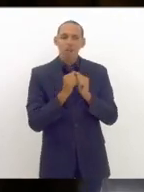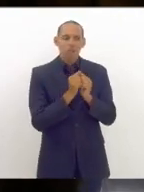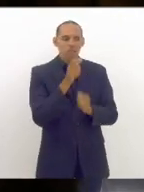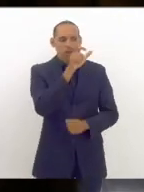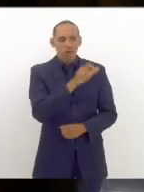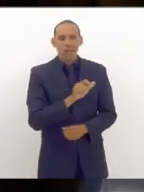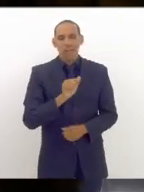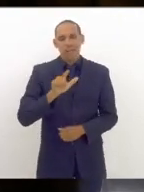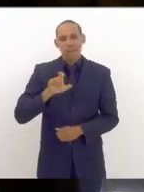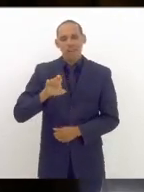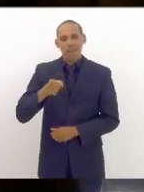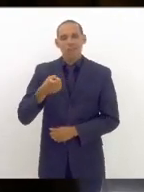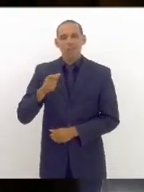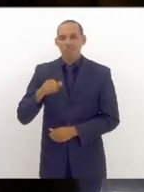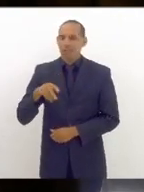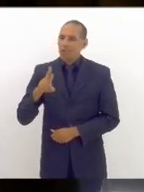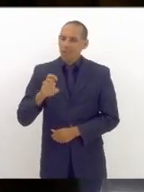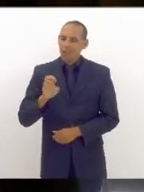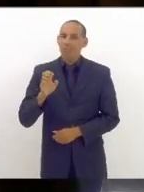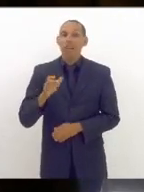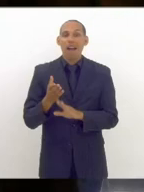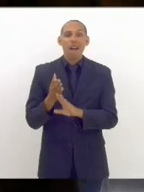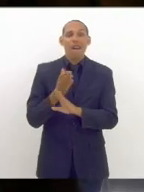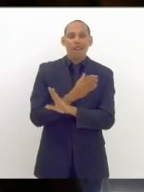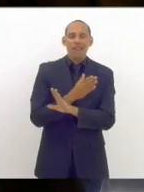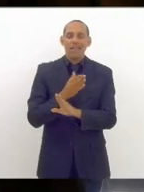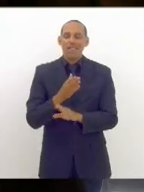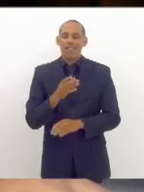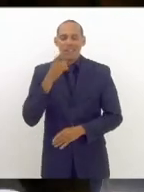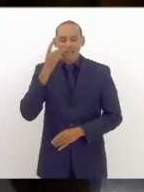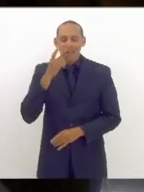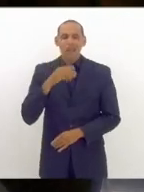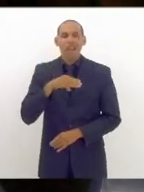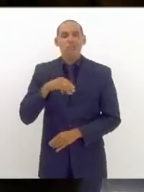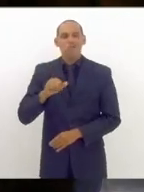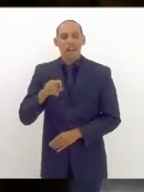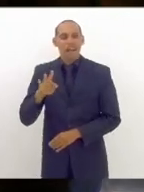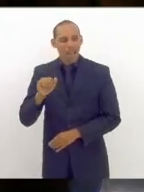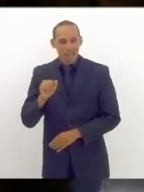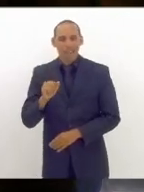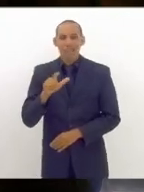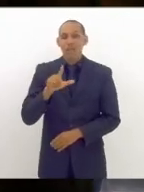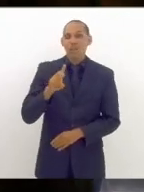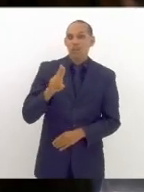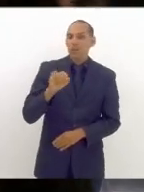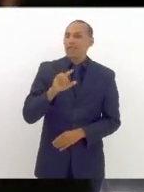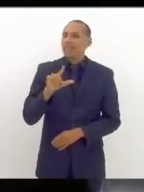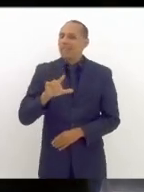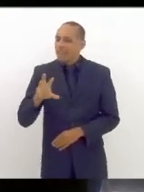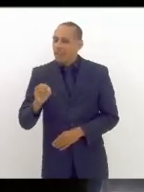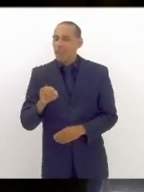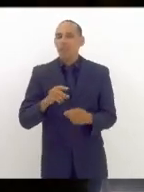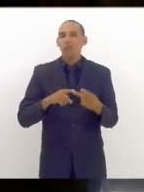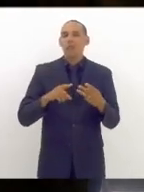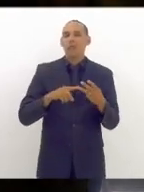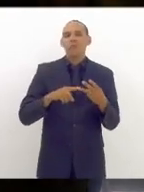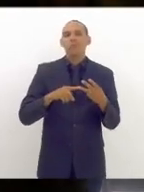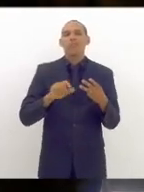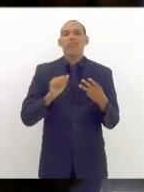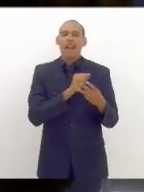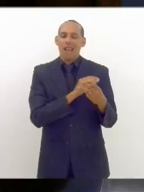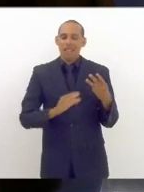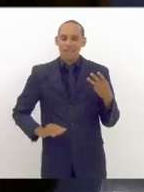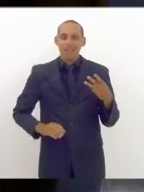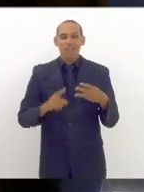Alexandre, queria, querida deputada Marta Rocha, querido deputado Luizinho, querido deputado e presidente